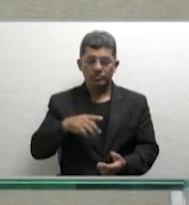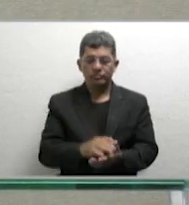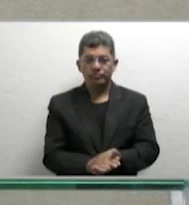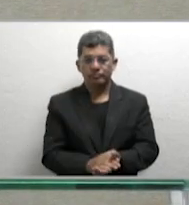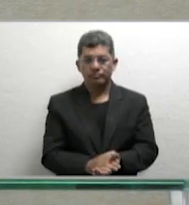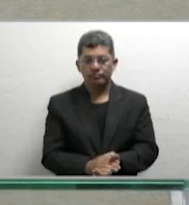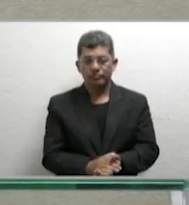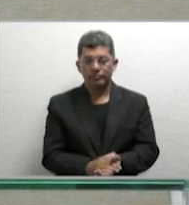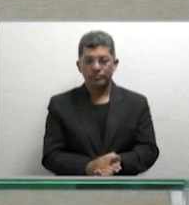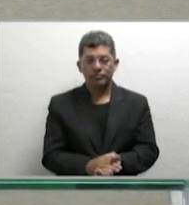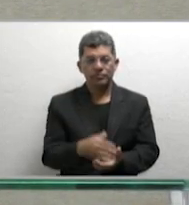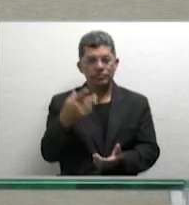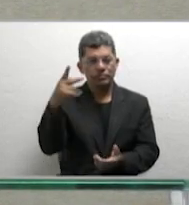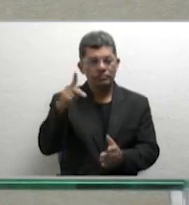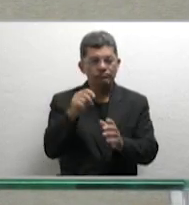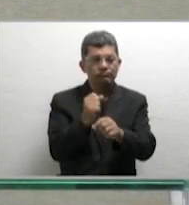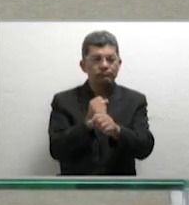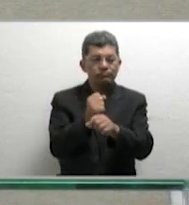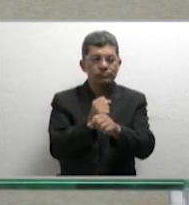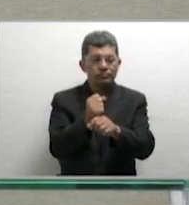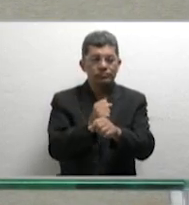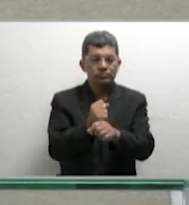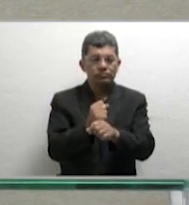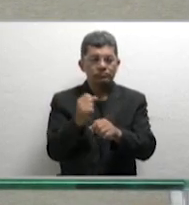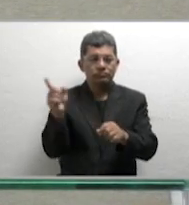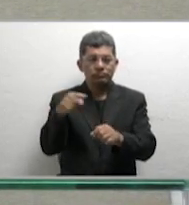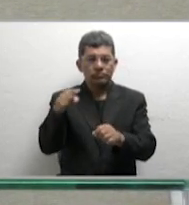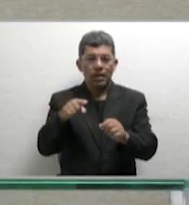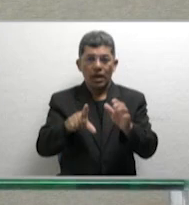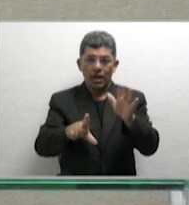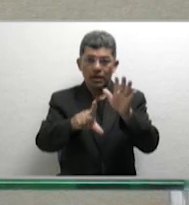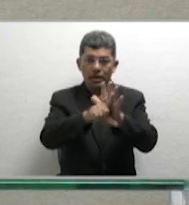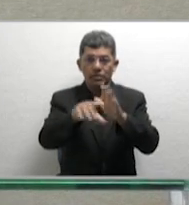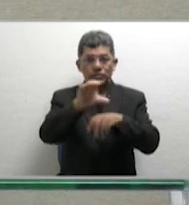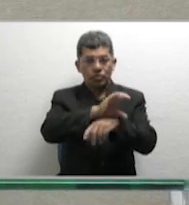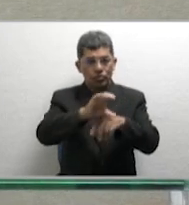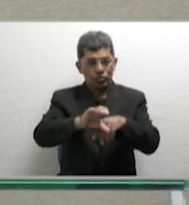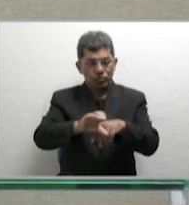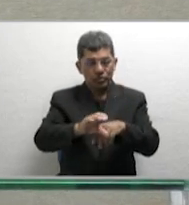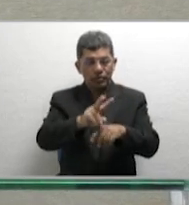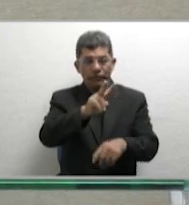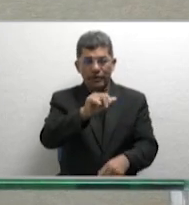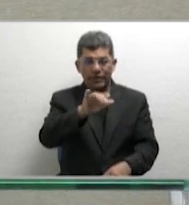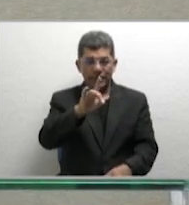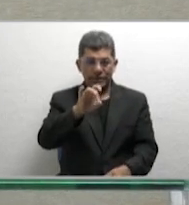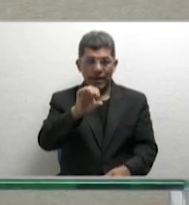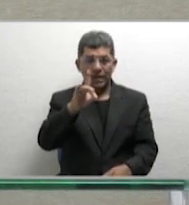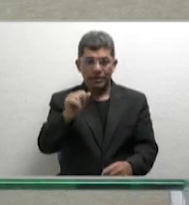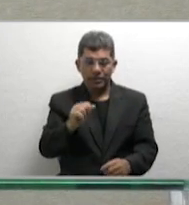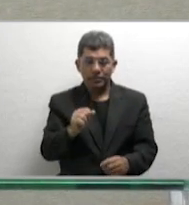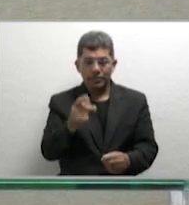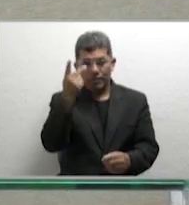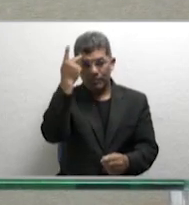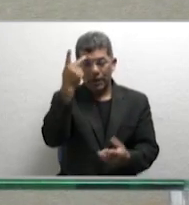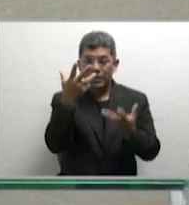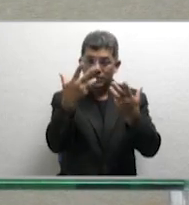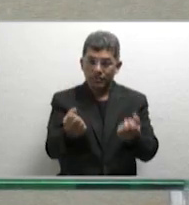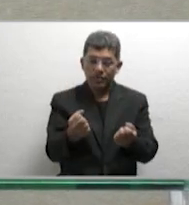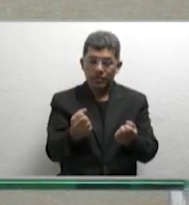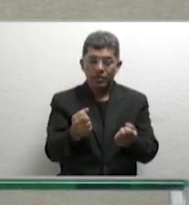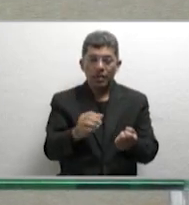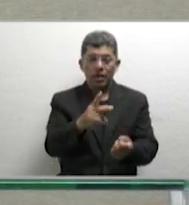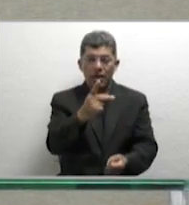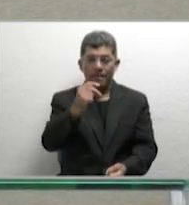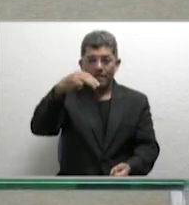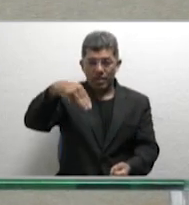indeferido durante o momento em que a lei de curso ela foi validada para atender aos policiais